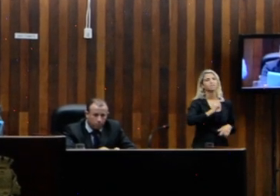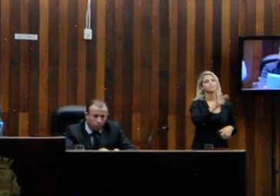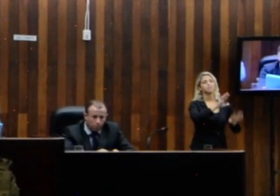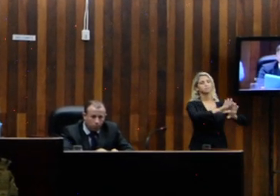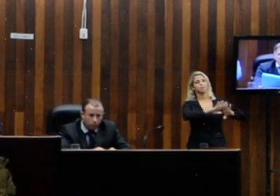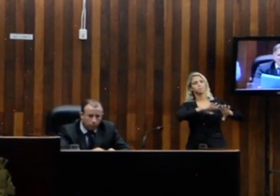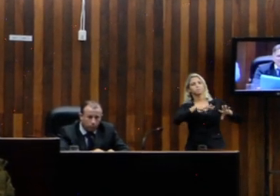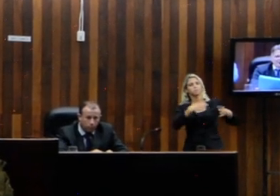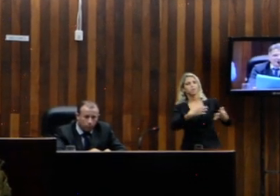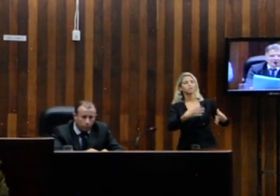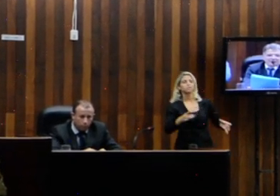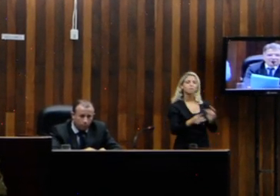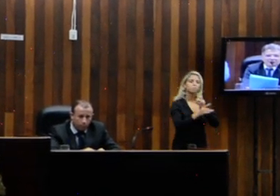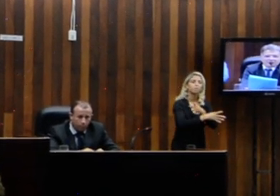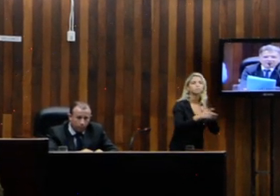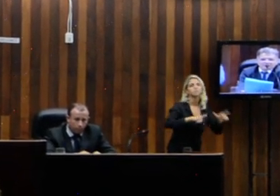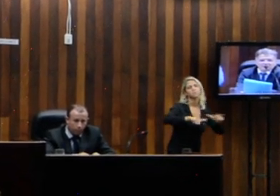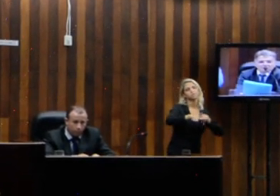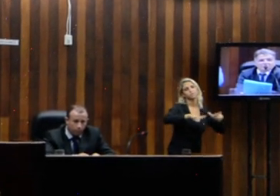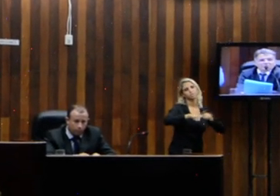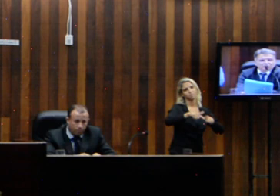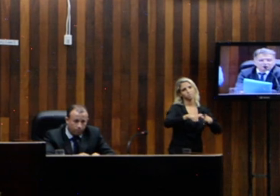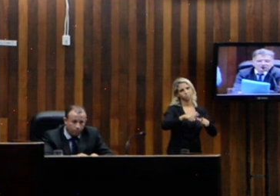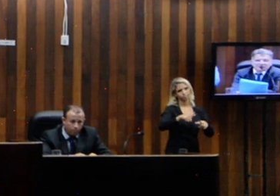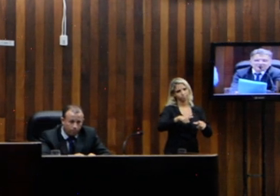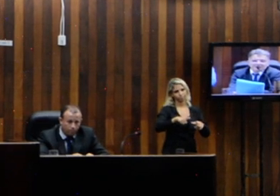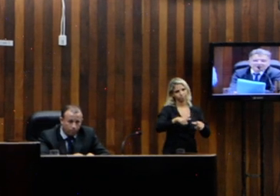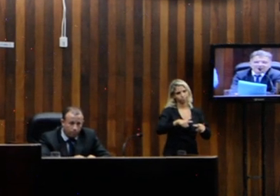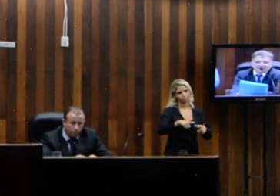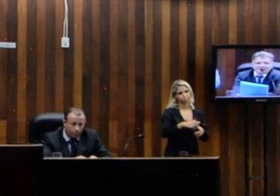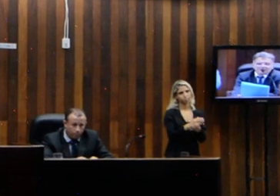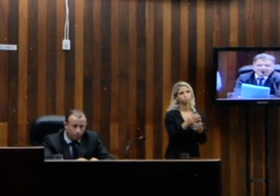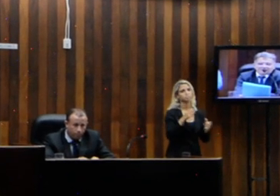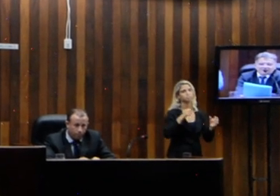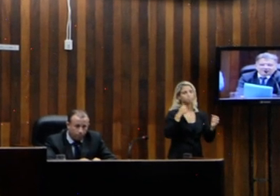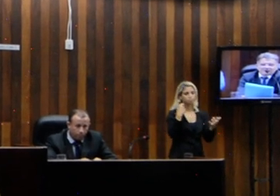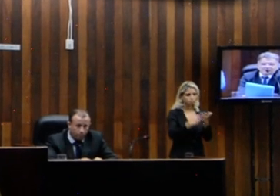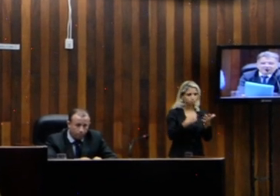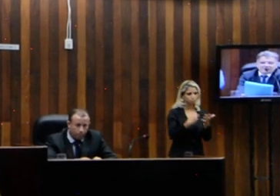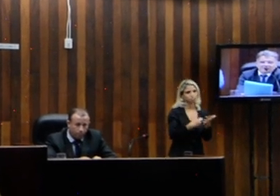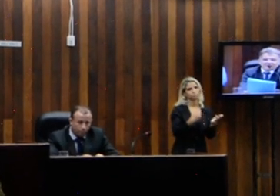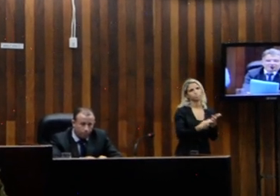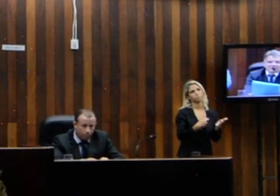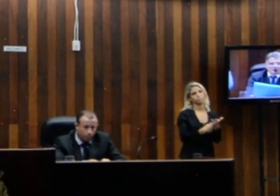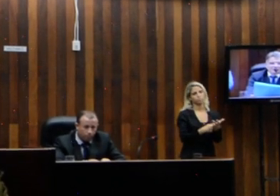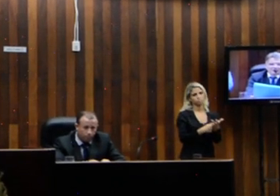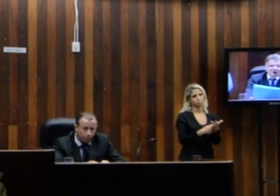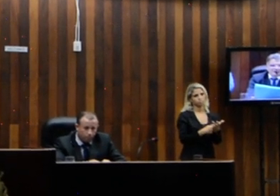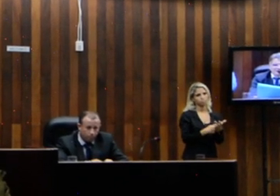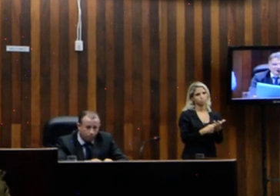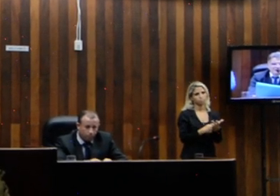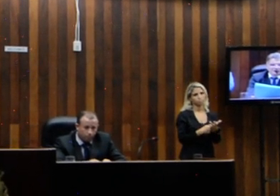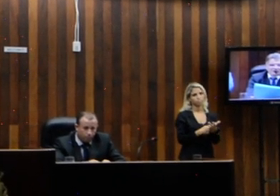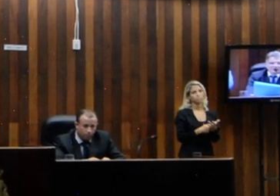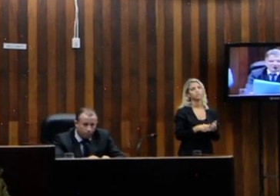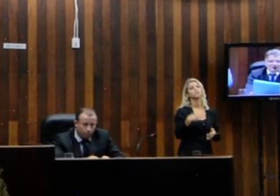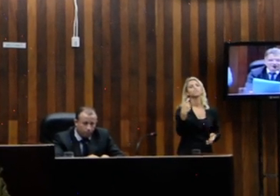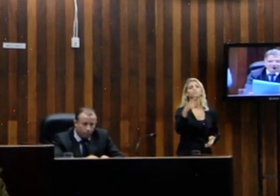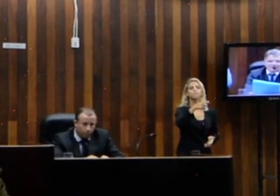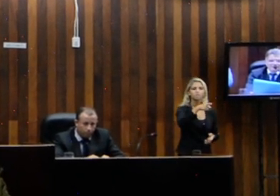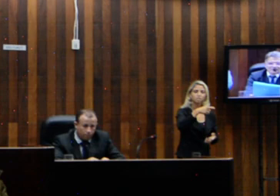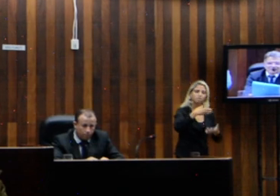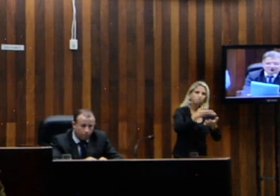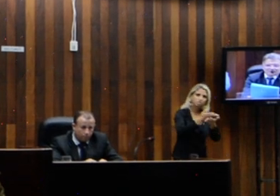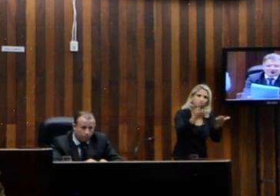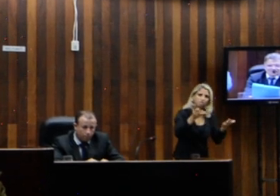prontos a lutar pelo trabalhador, para assim nos todos os PCCRs, e não seria diferente com vocês, servidores tão queridos